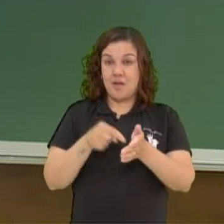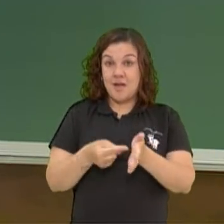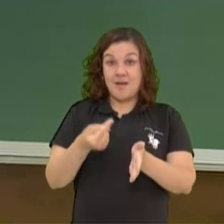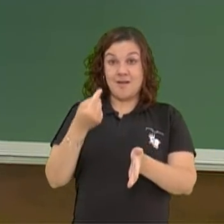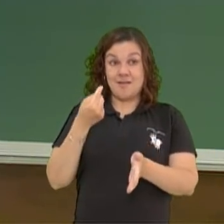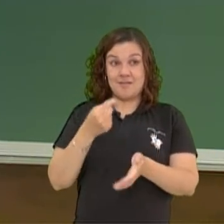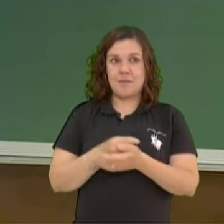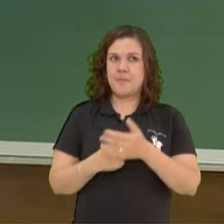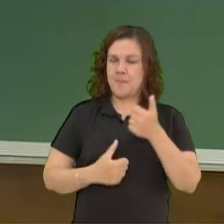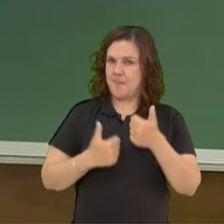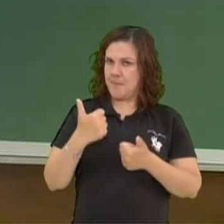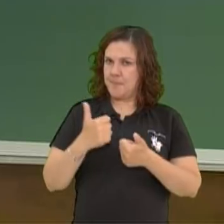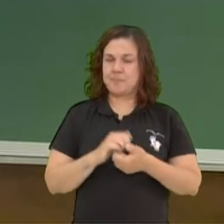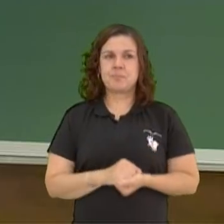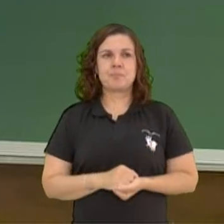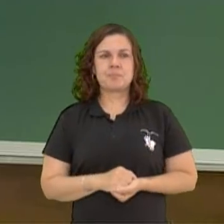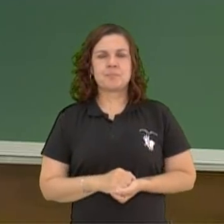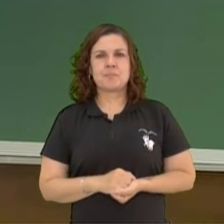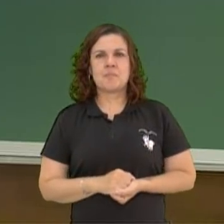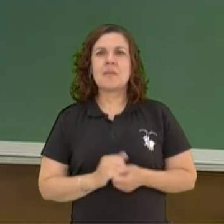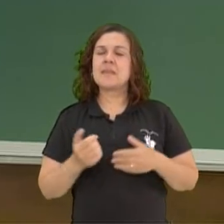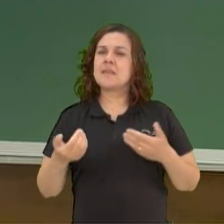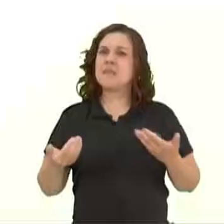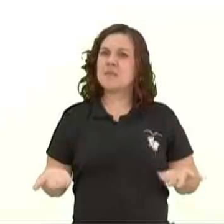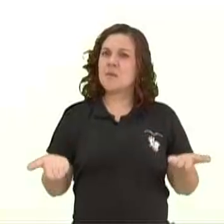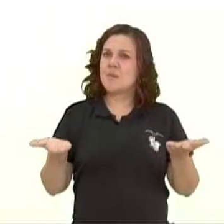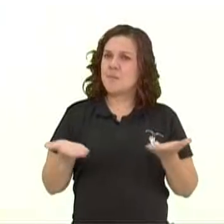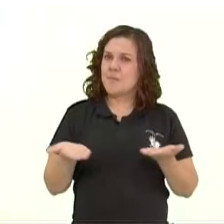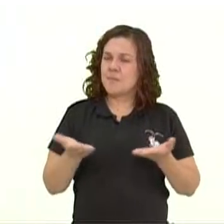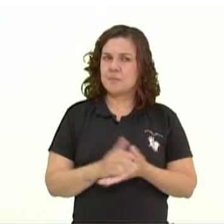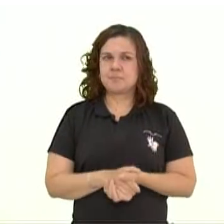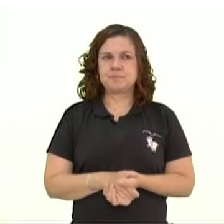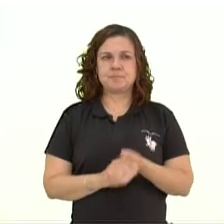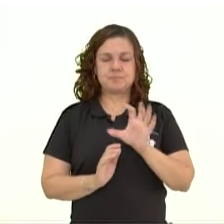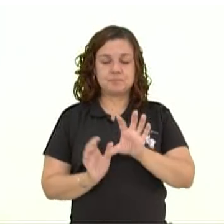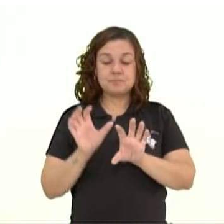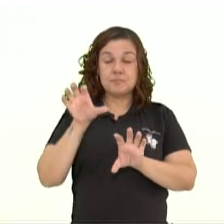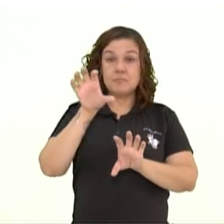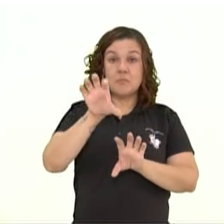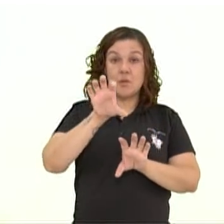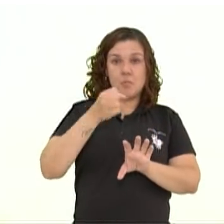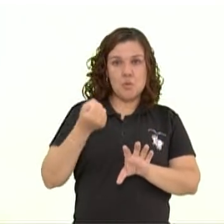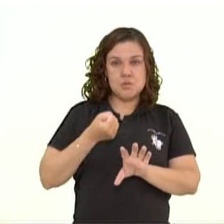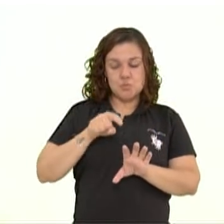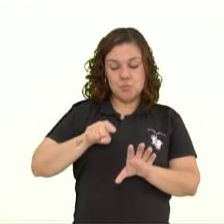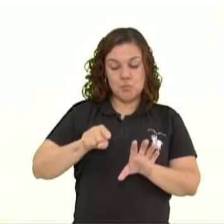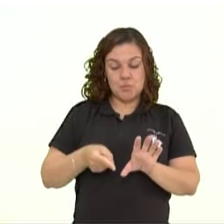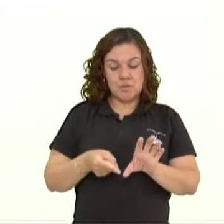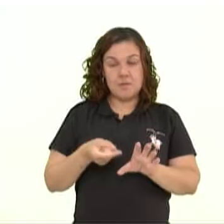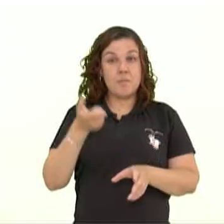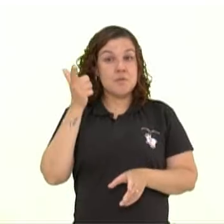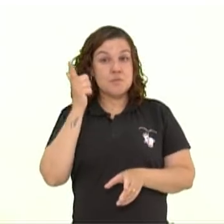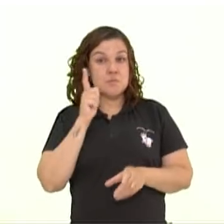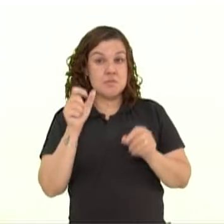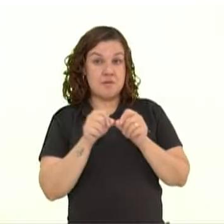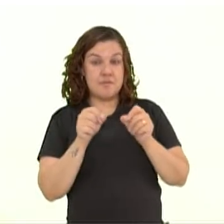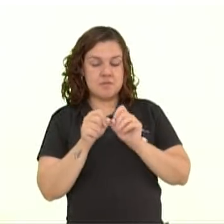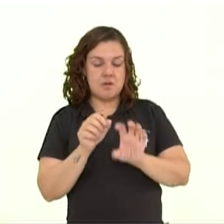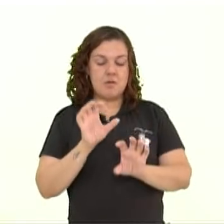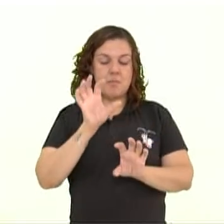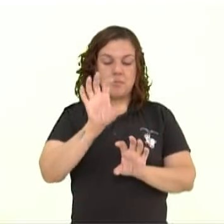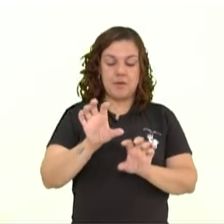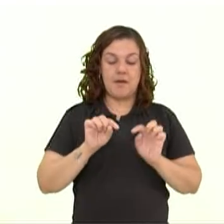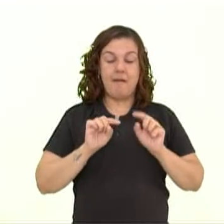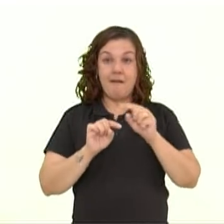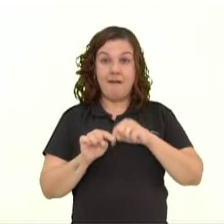bom? Belezinha? Então, veja bem aí. Potência, né, de um número decimal. Para calcular uma potência, né, em que a base